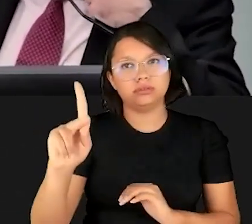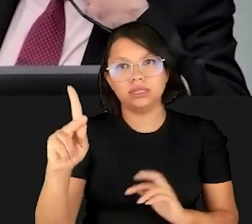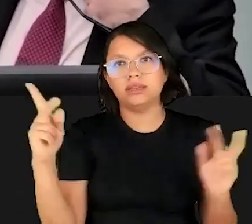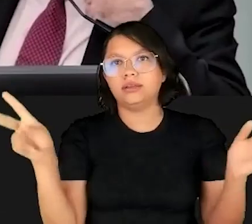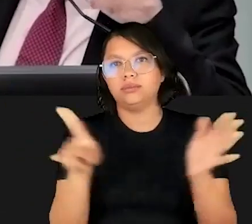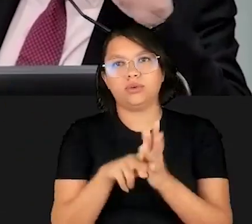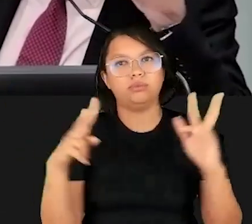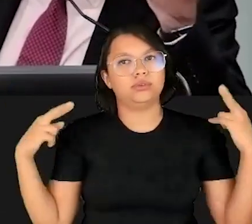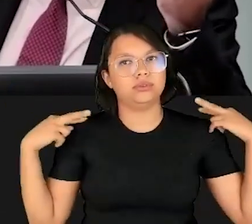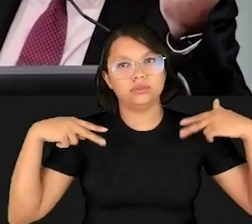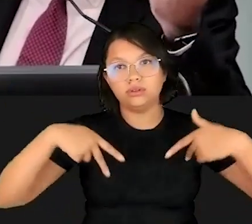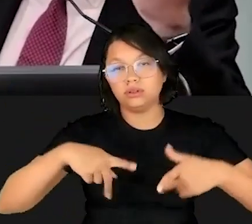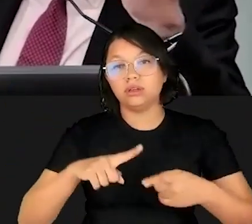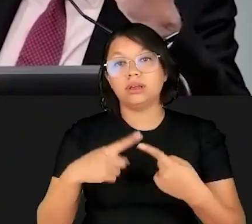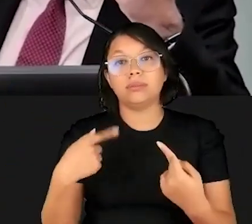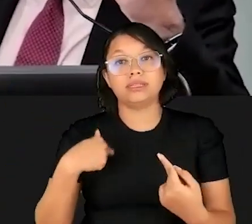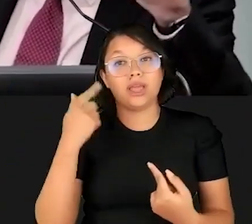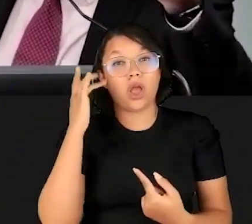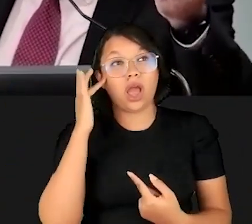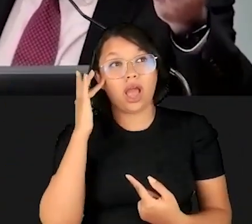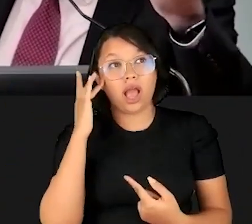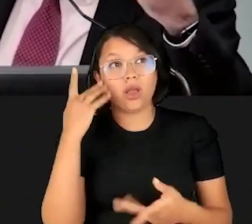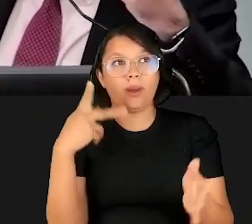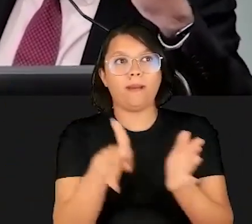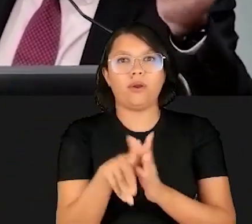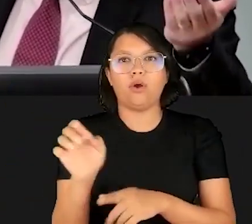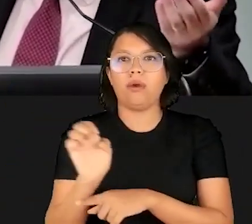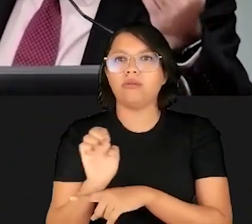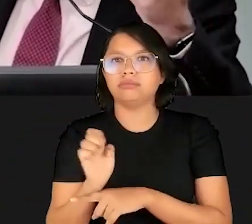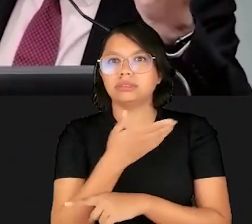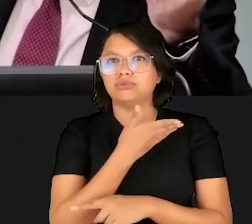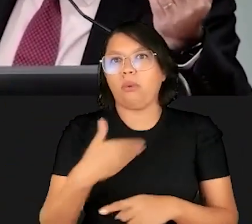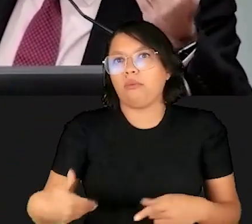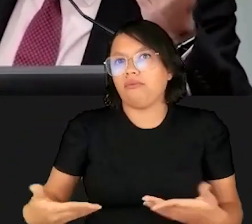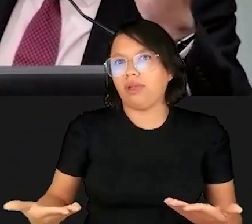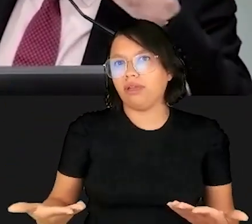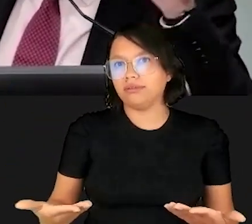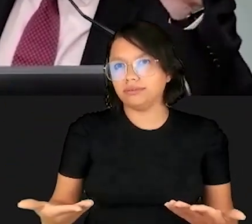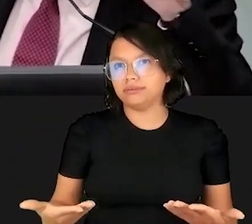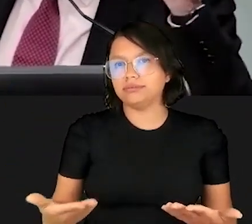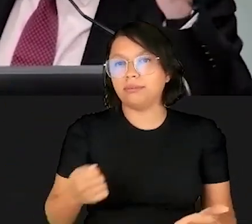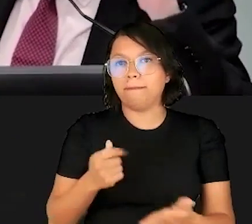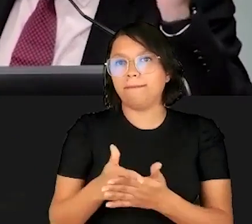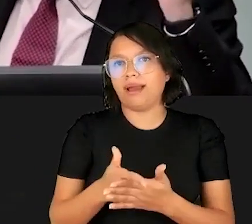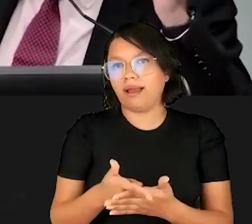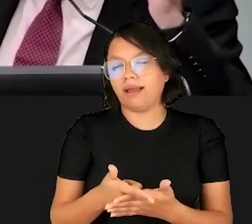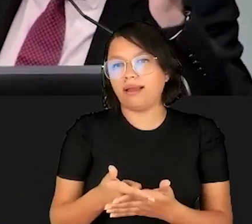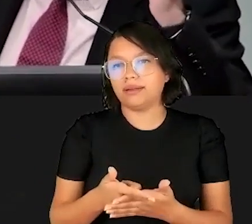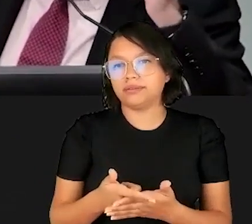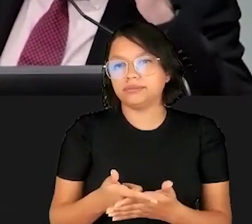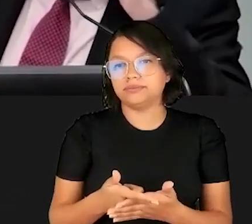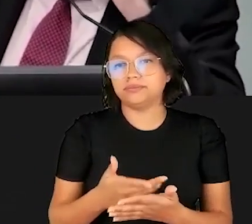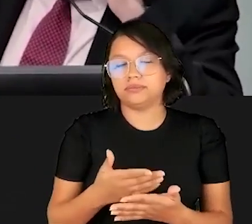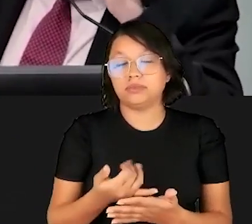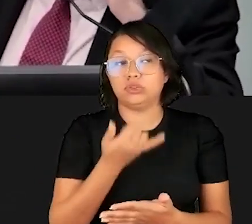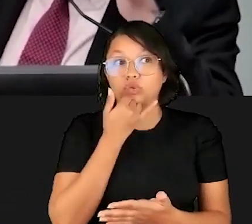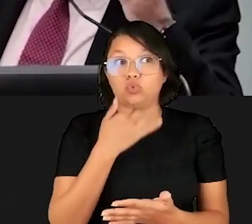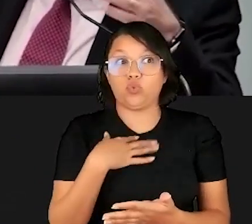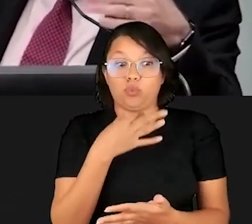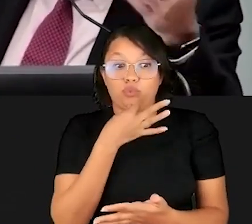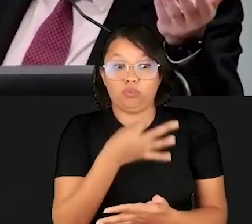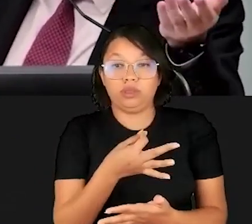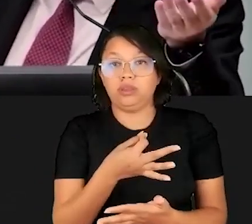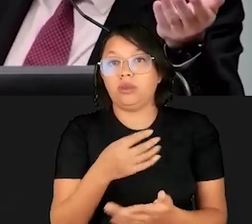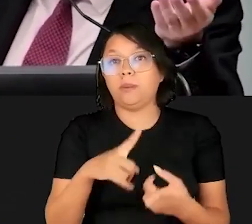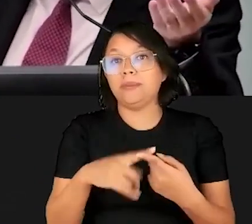humano. Mas eu acho que não cabe ao Estado pagar quando, e me perdoe se eu já estou dando a minha opinião, mas quando é algo que tem